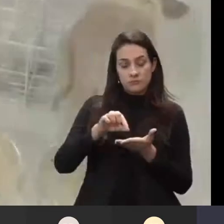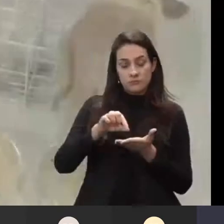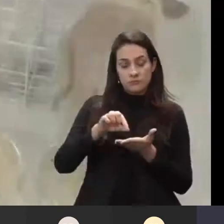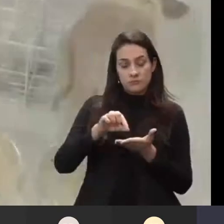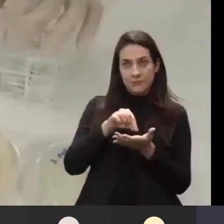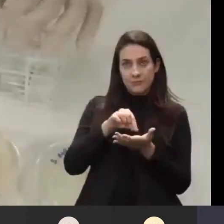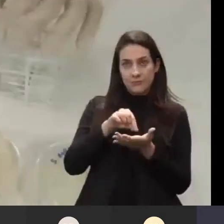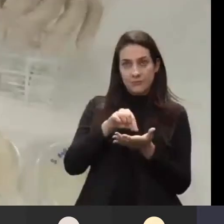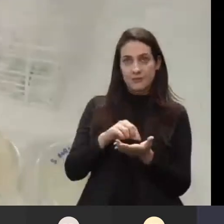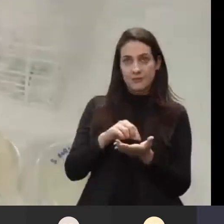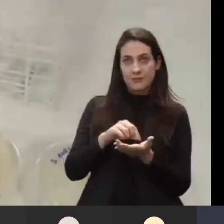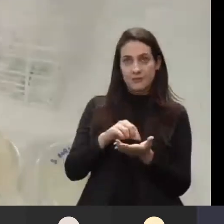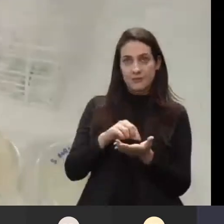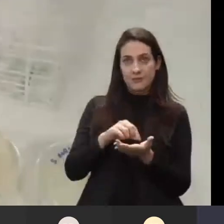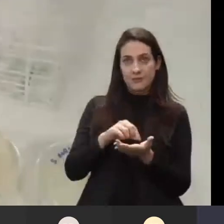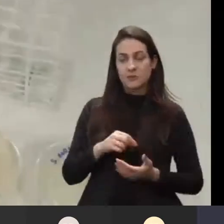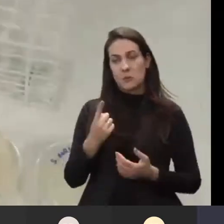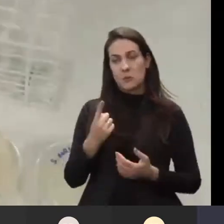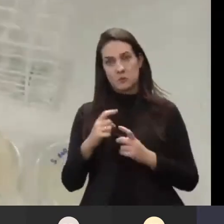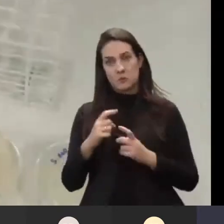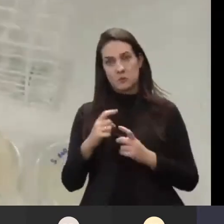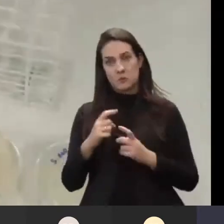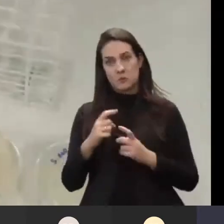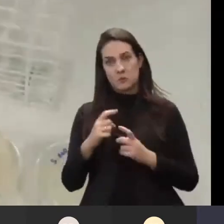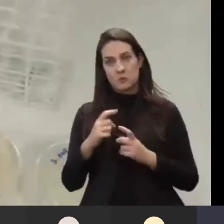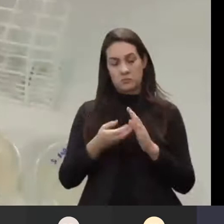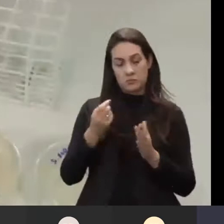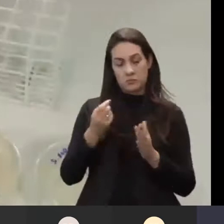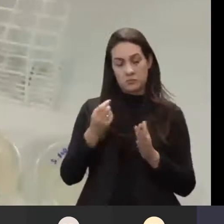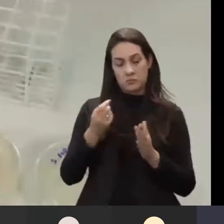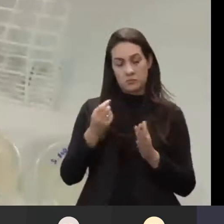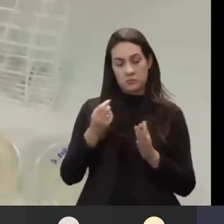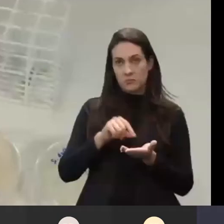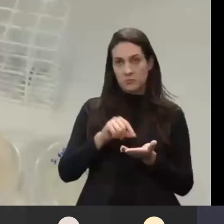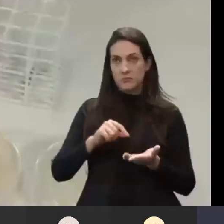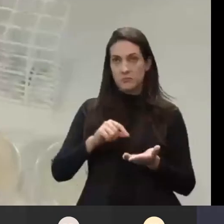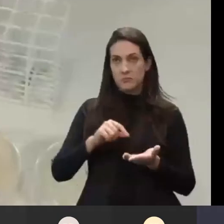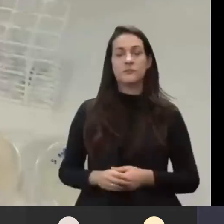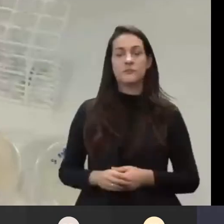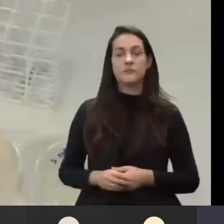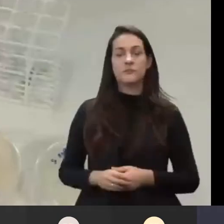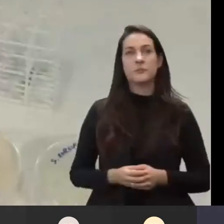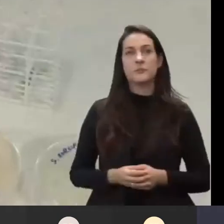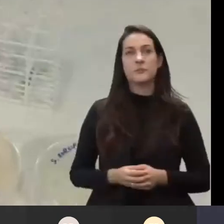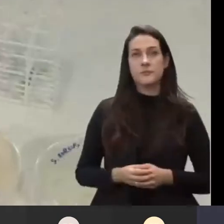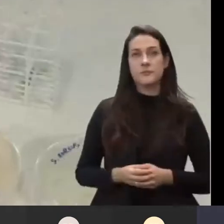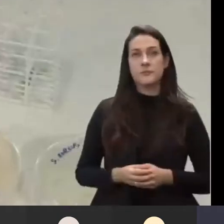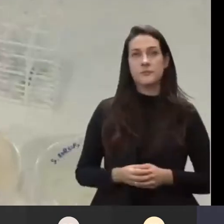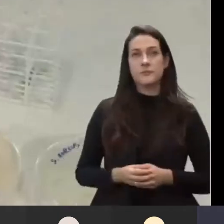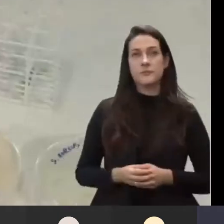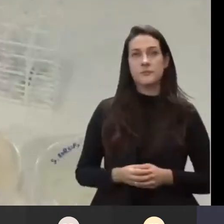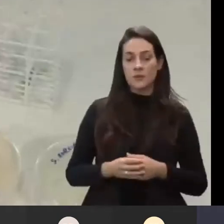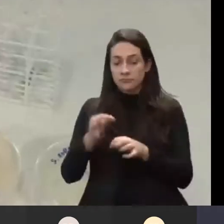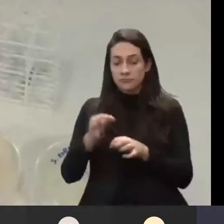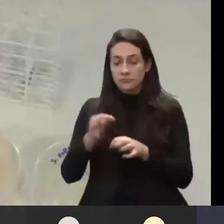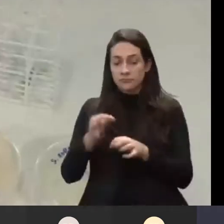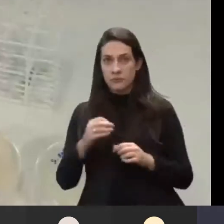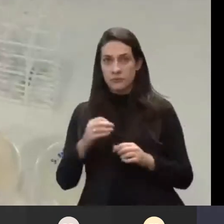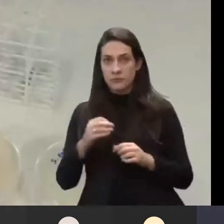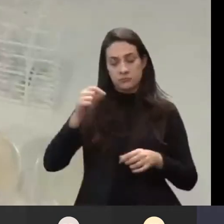Retira uma ou duas colônias, faz um raspado dessa cepa bacteriana. E novamente